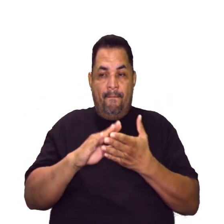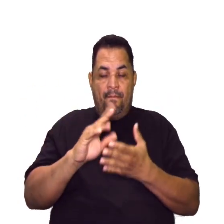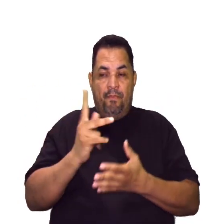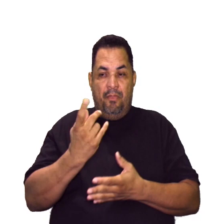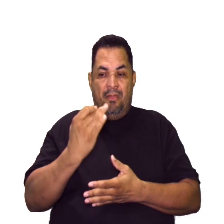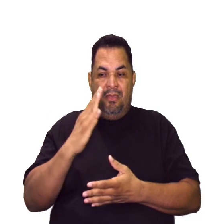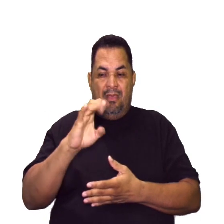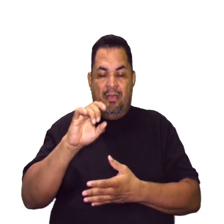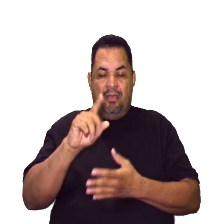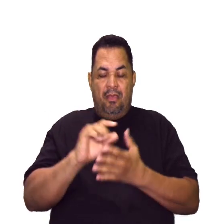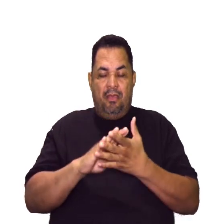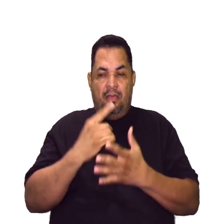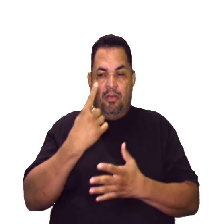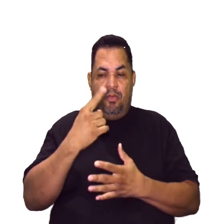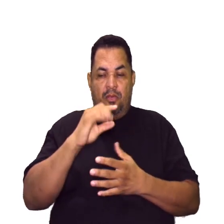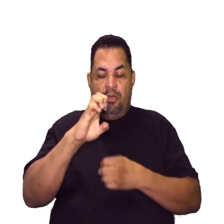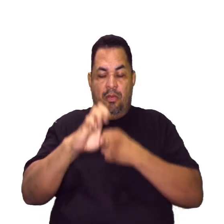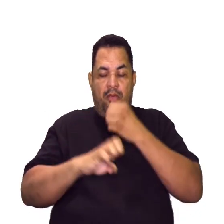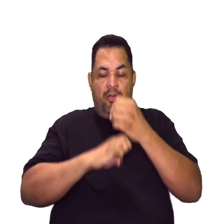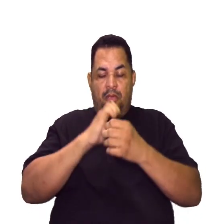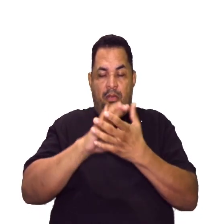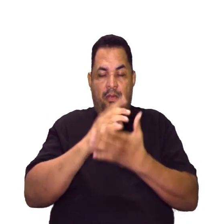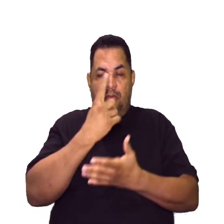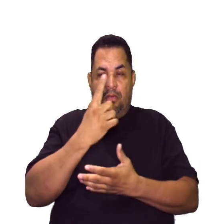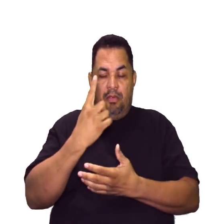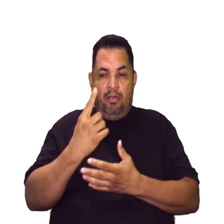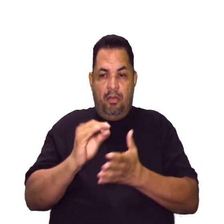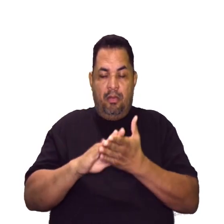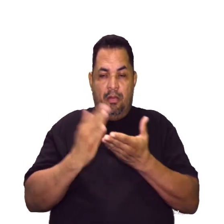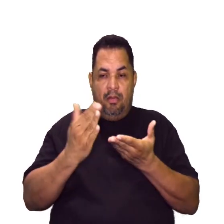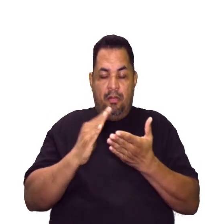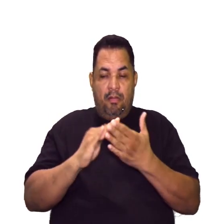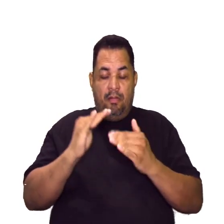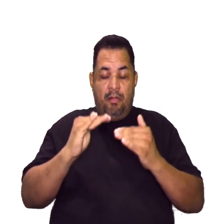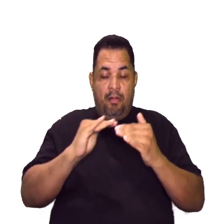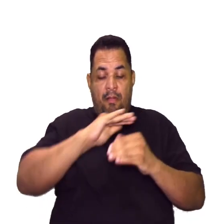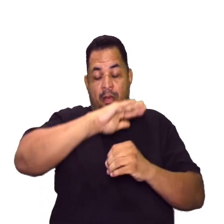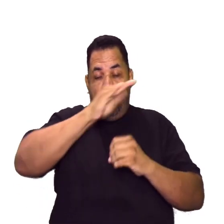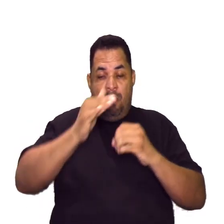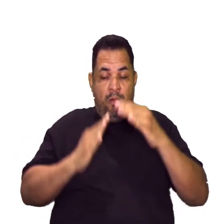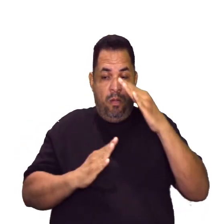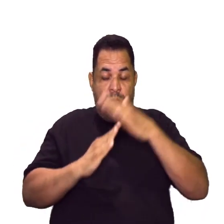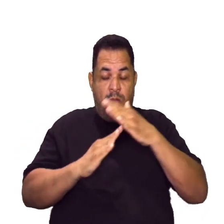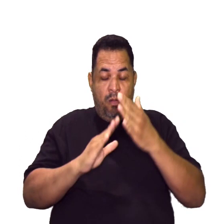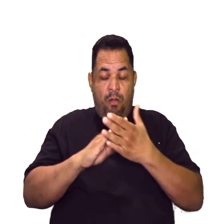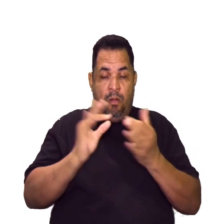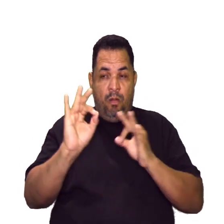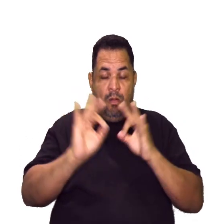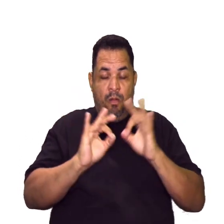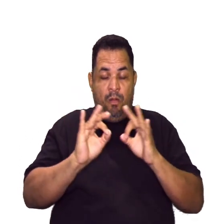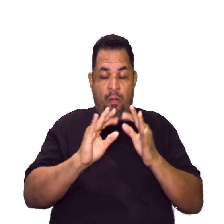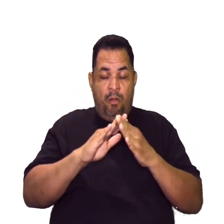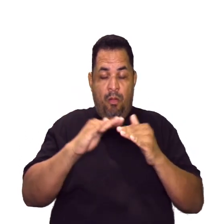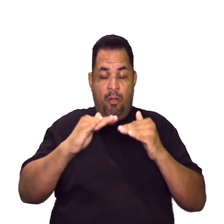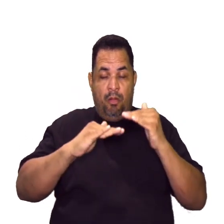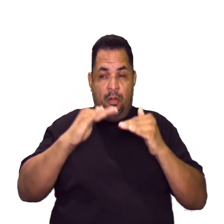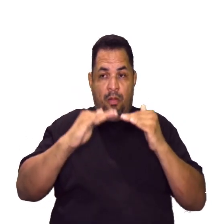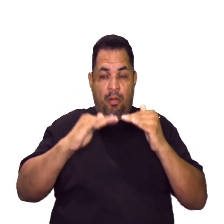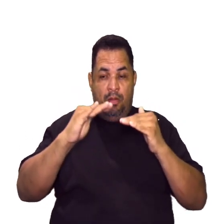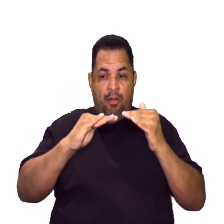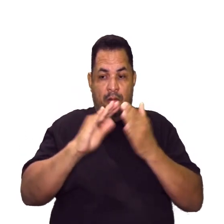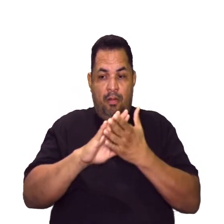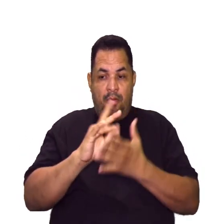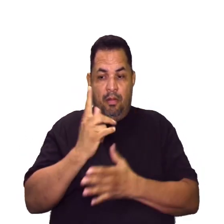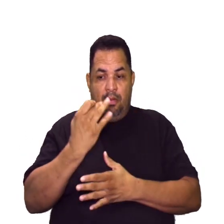HCl, um elétron de cada das camadas de valência. Então, tanto estabiliza o cloro, como estabiliza